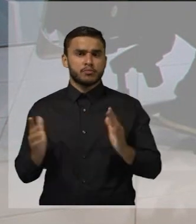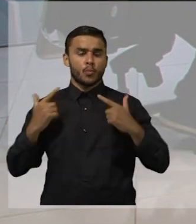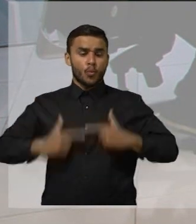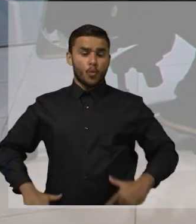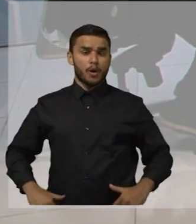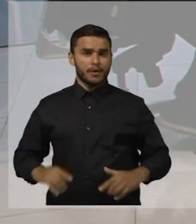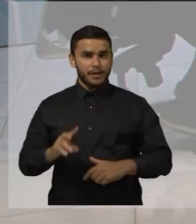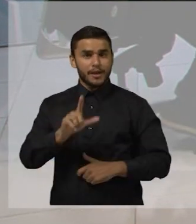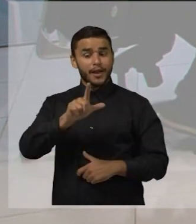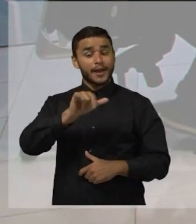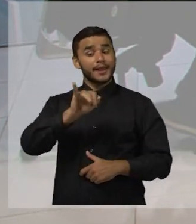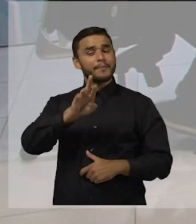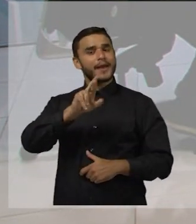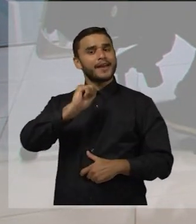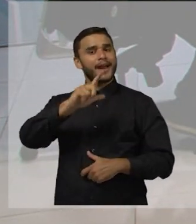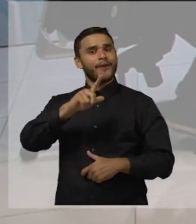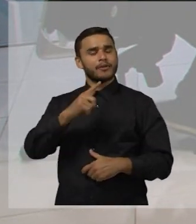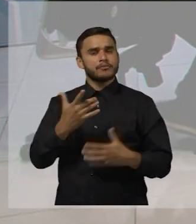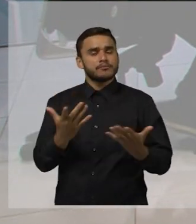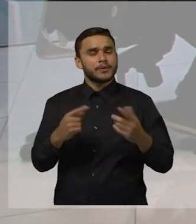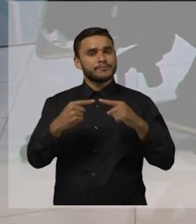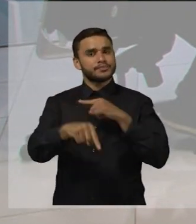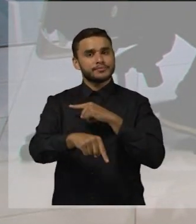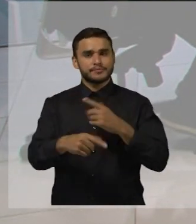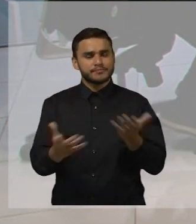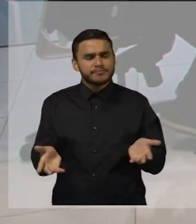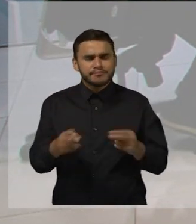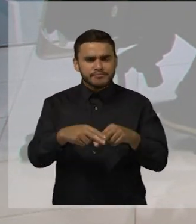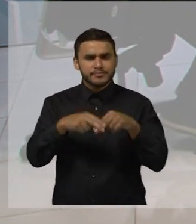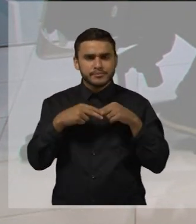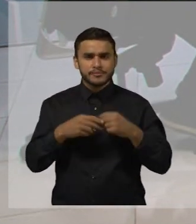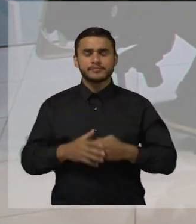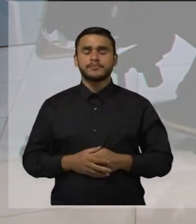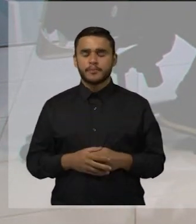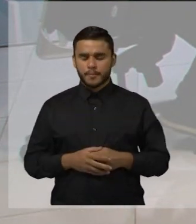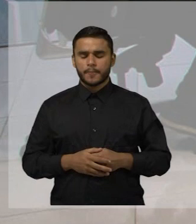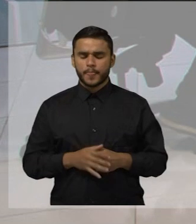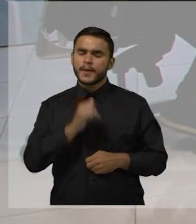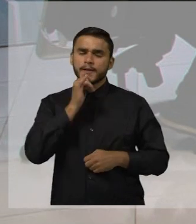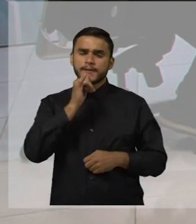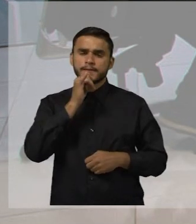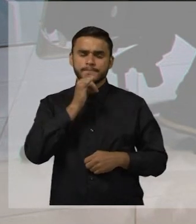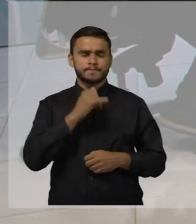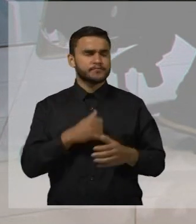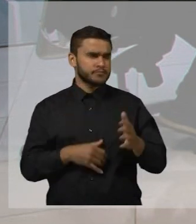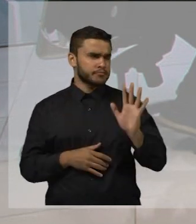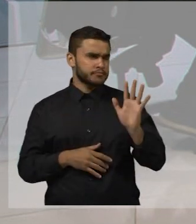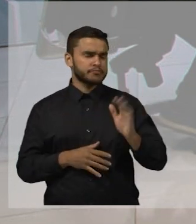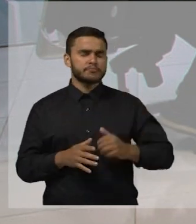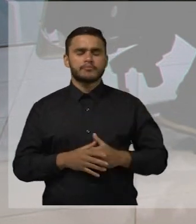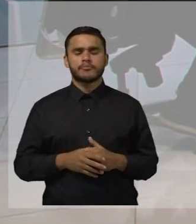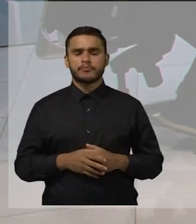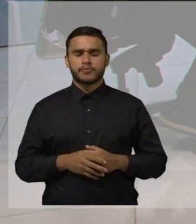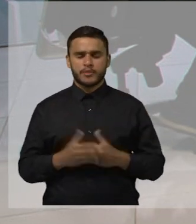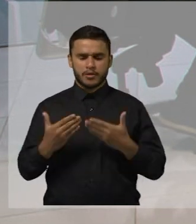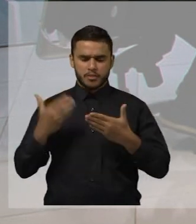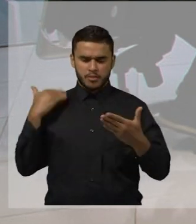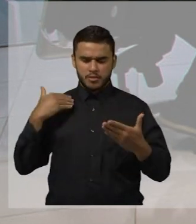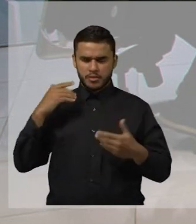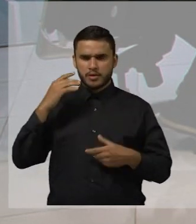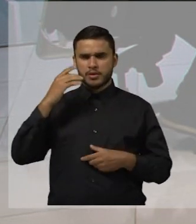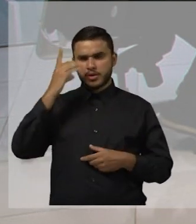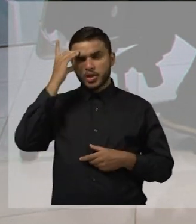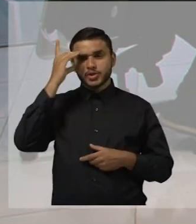O liberalismo não permite também isso. De que forma é que o plano vem aí para coibir? Vou dar só um exemplo. Nós tivemos